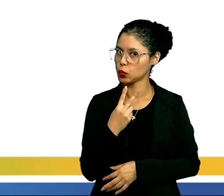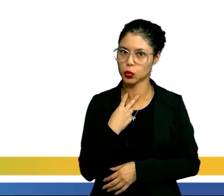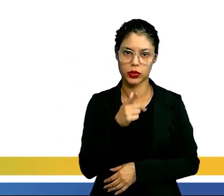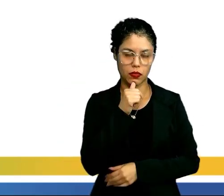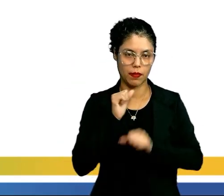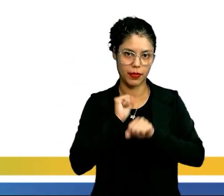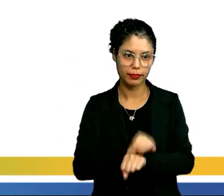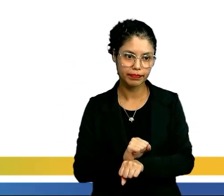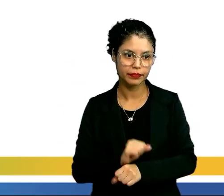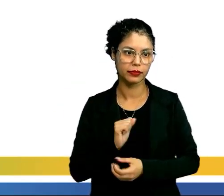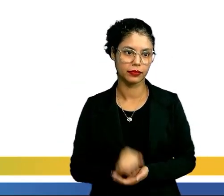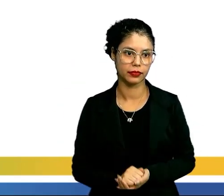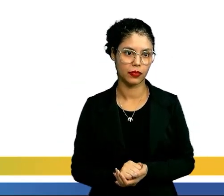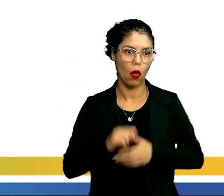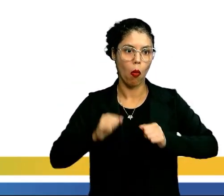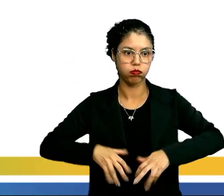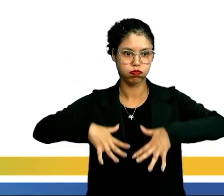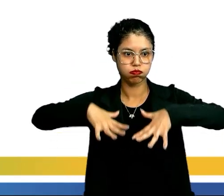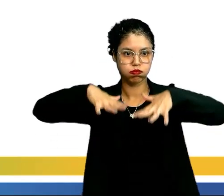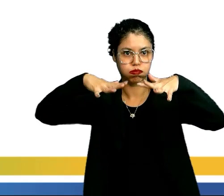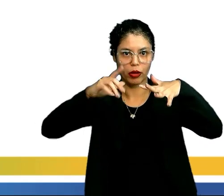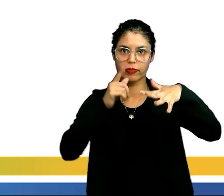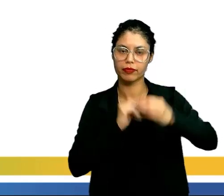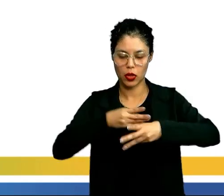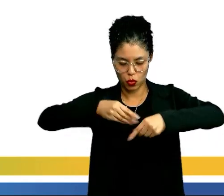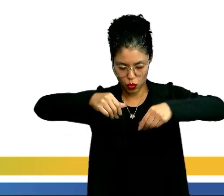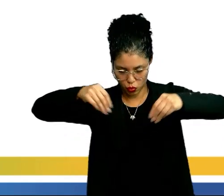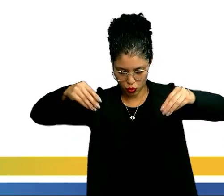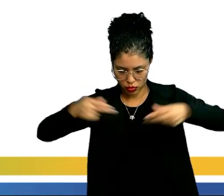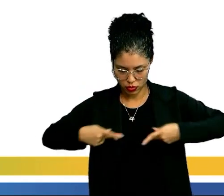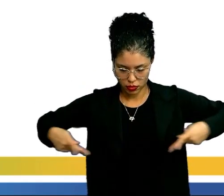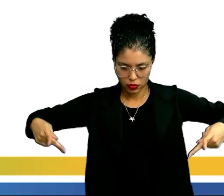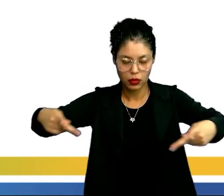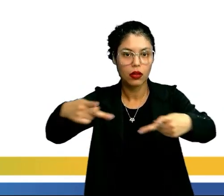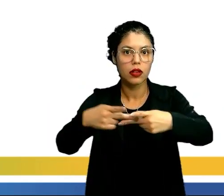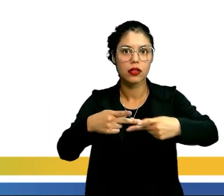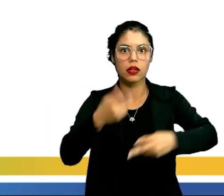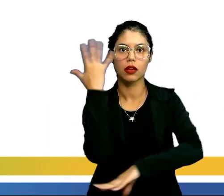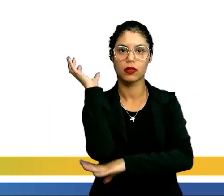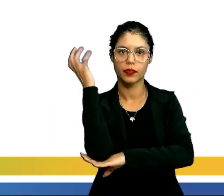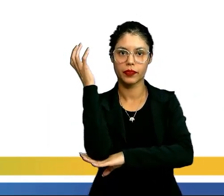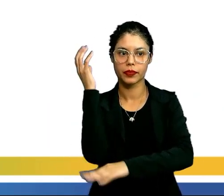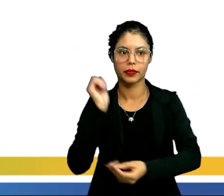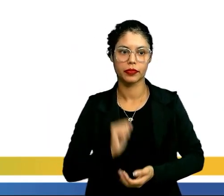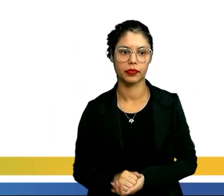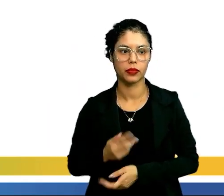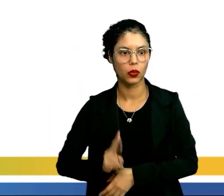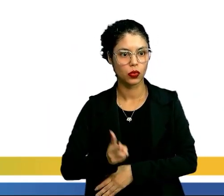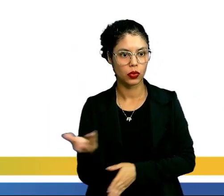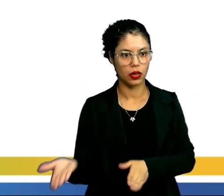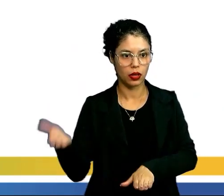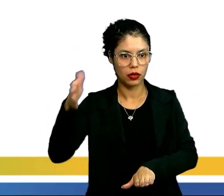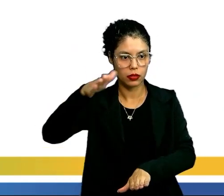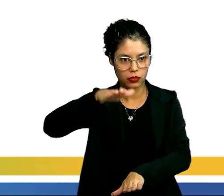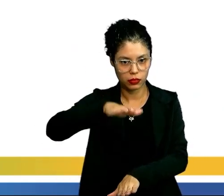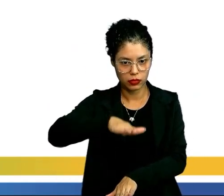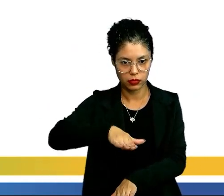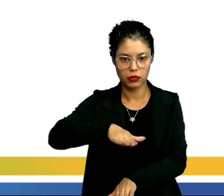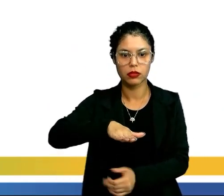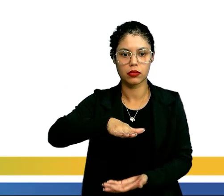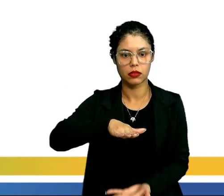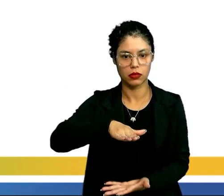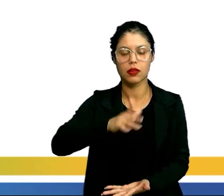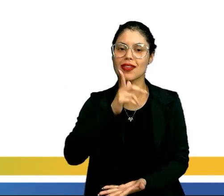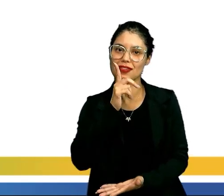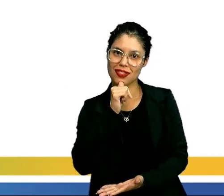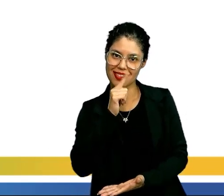deixar água parada. Encher de areia os pratinhos dos vasos de plantas. Manter fechadas as caixas